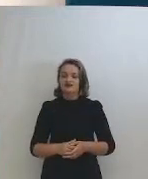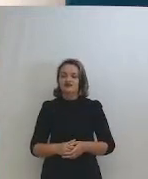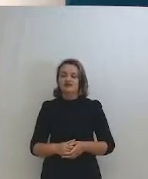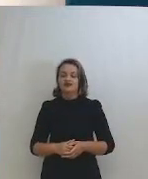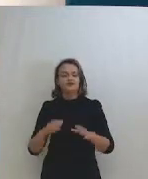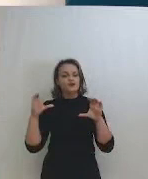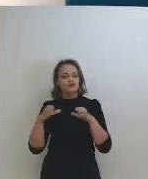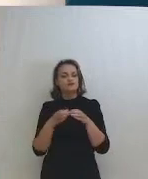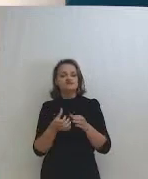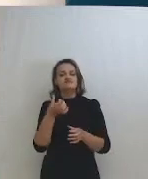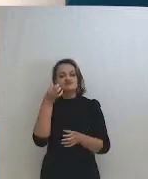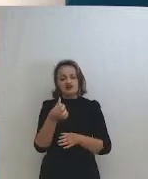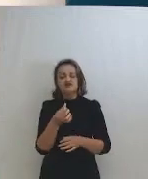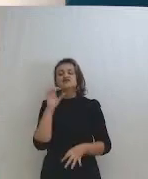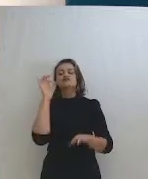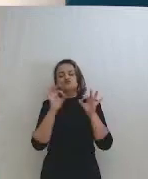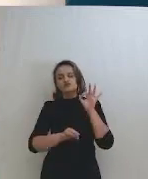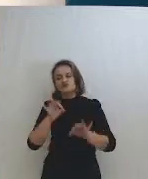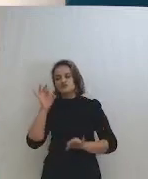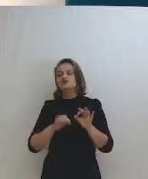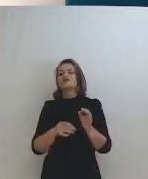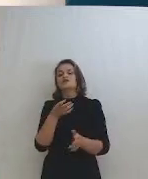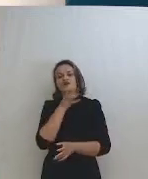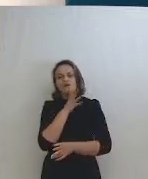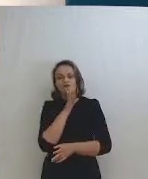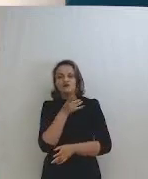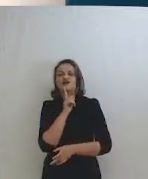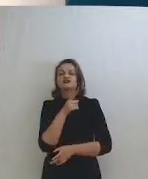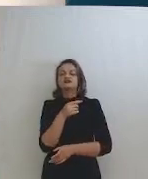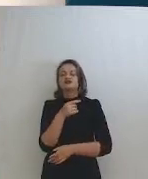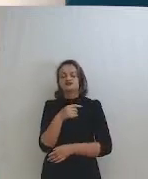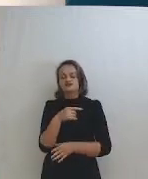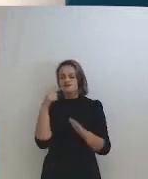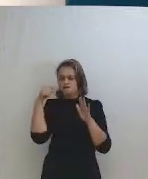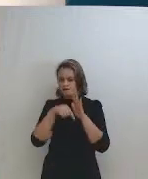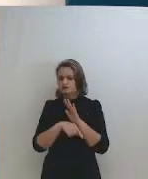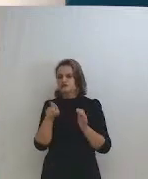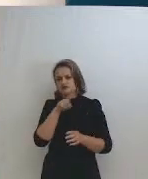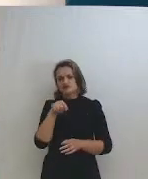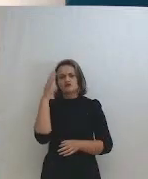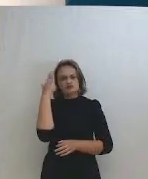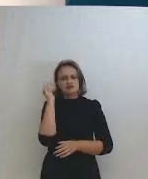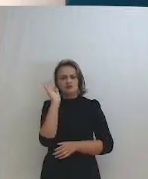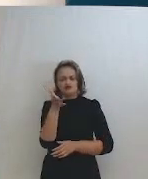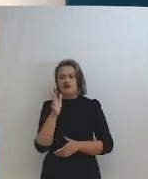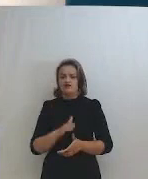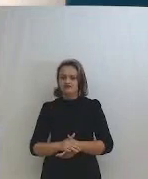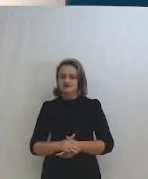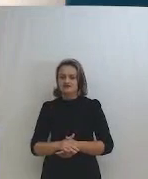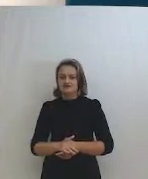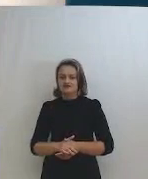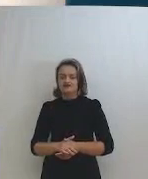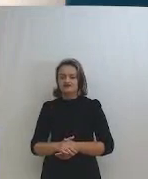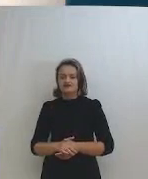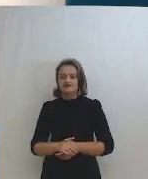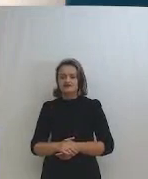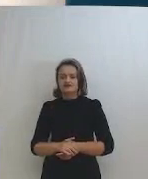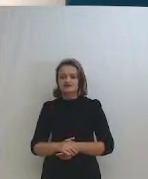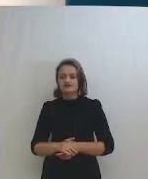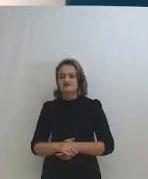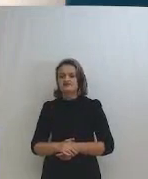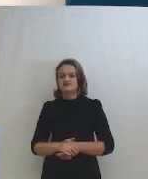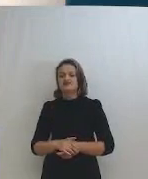julga com conhecimento de causa, todos já sabendo, né, ministro presidente, dos julgamentos, com antecedência,